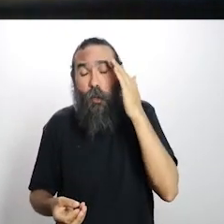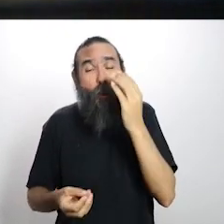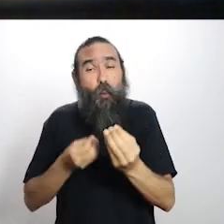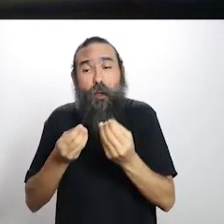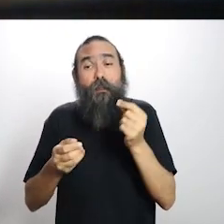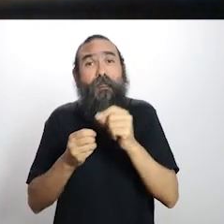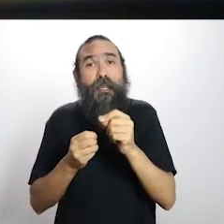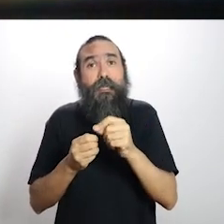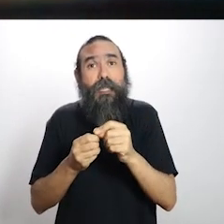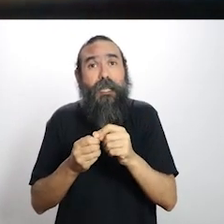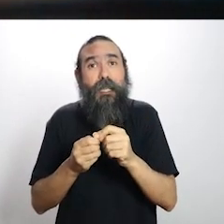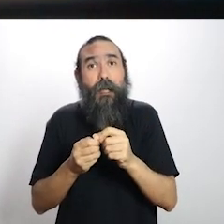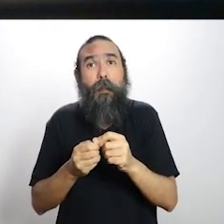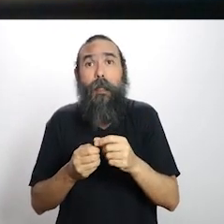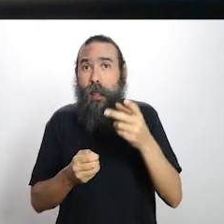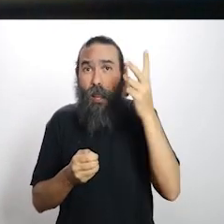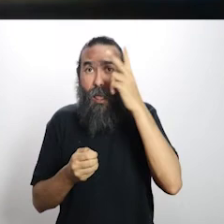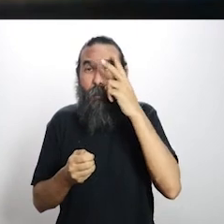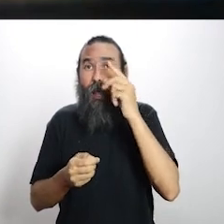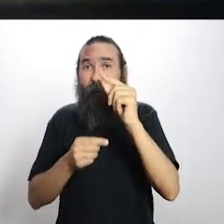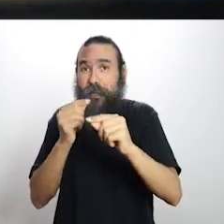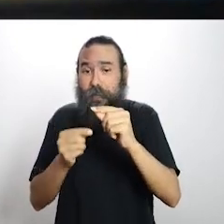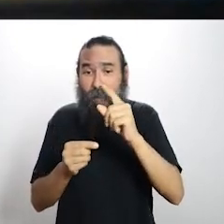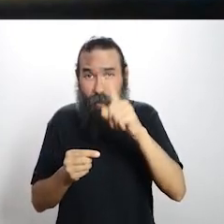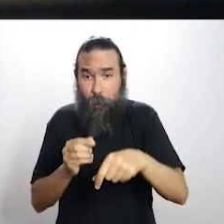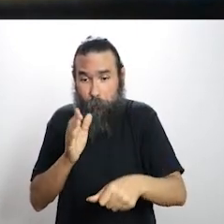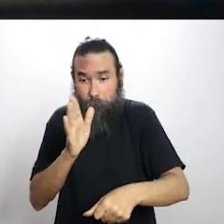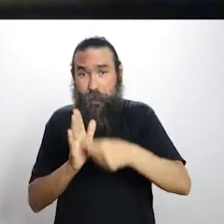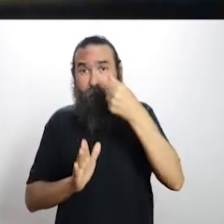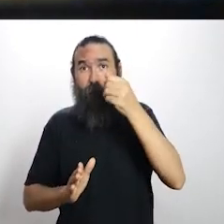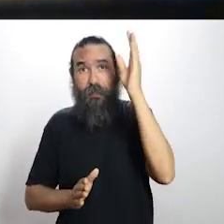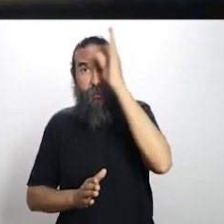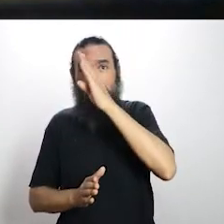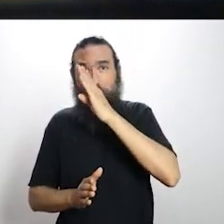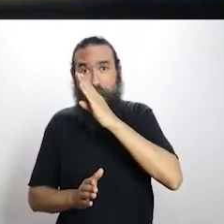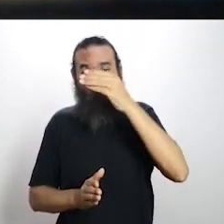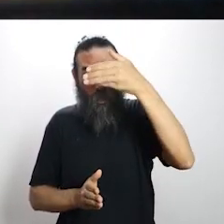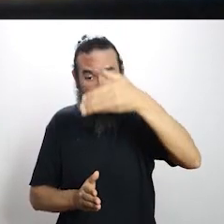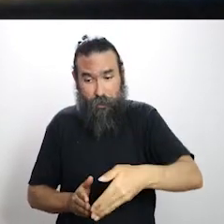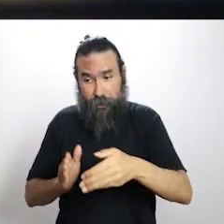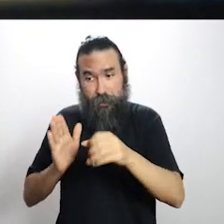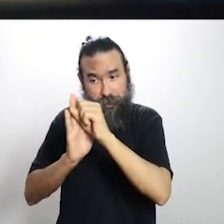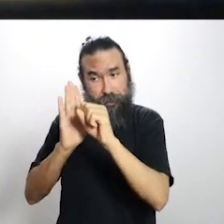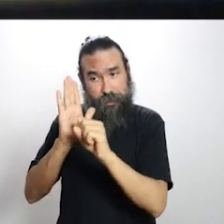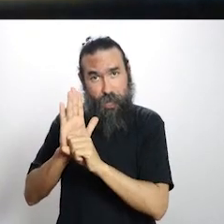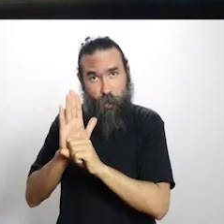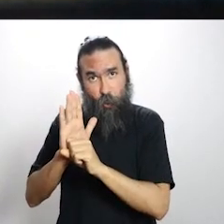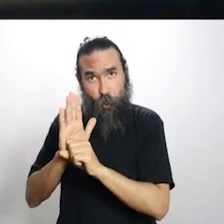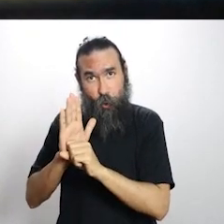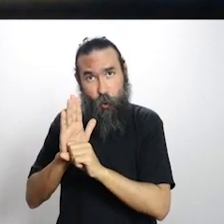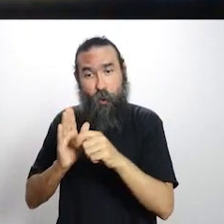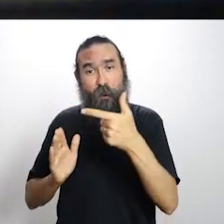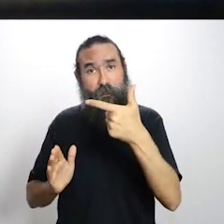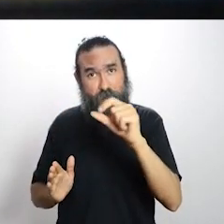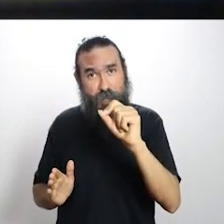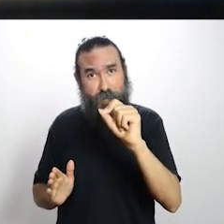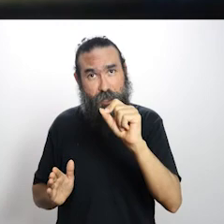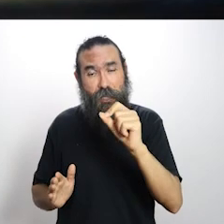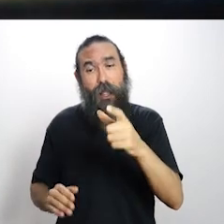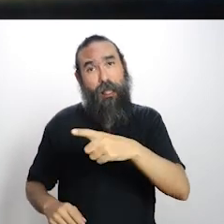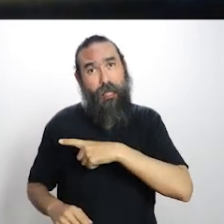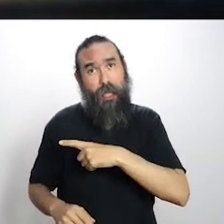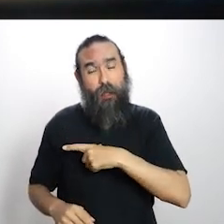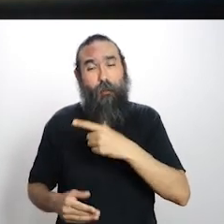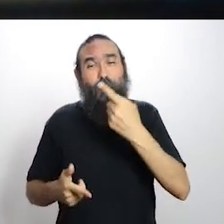lembrar que é a primeira vez que o Brasil, pelo menos no século XX, a partir do século XX, lida com uma